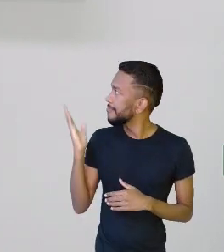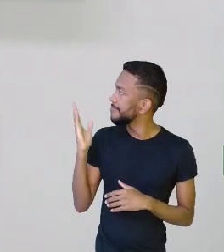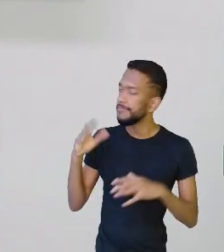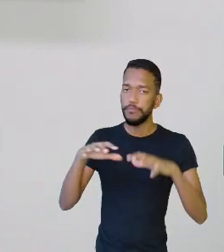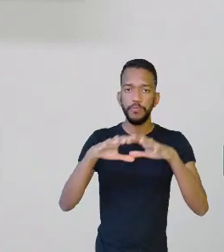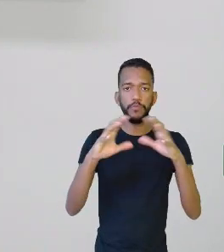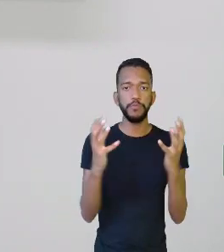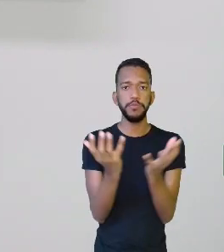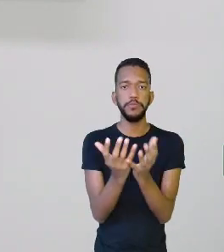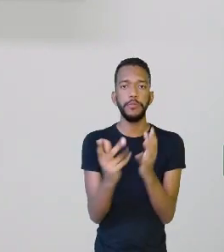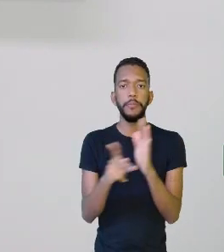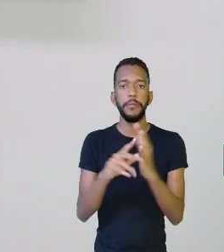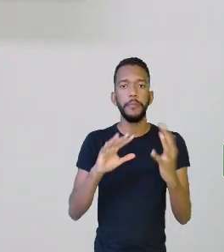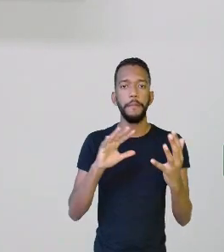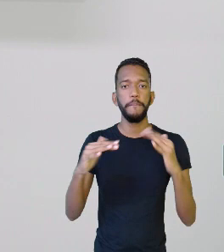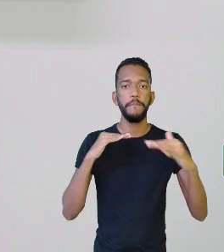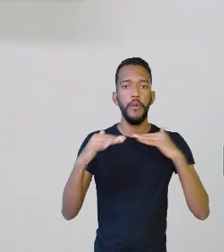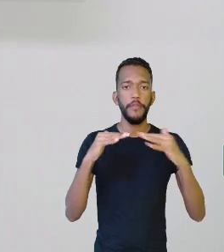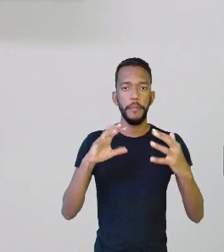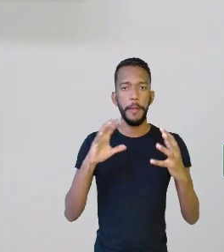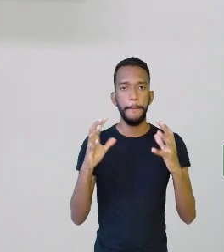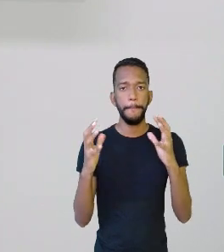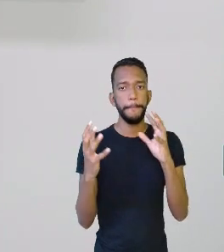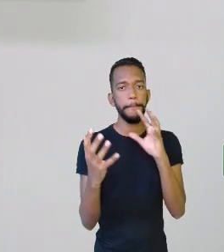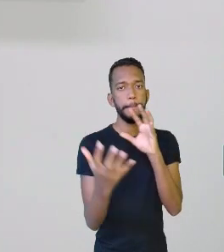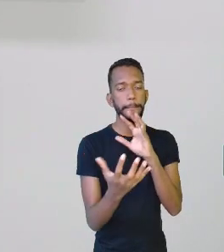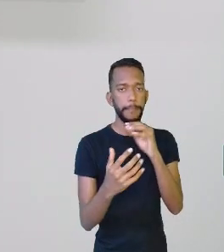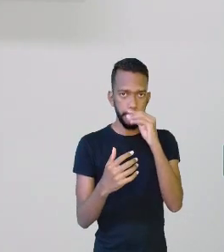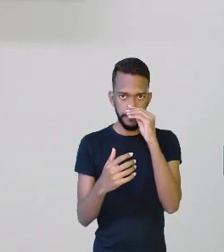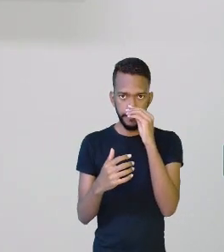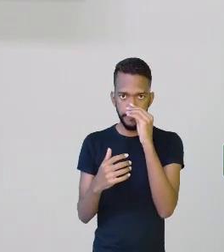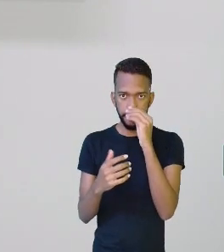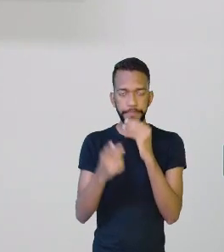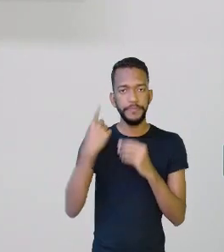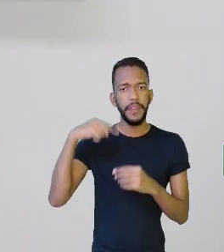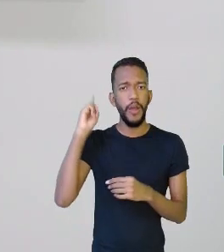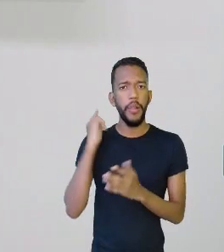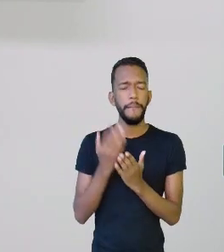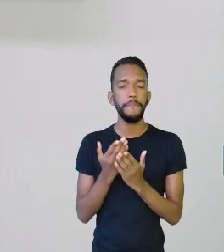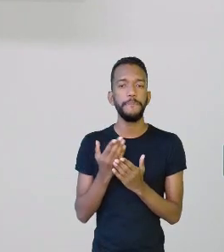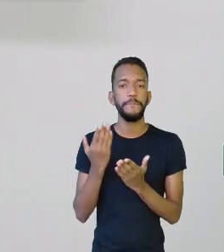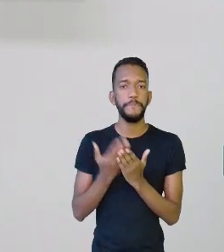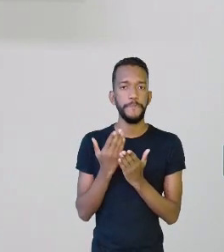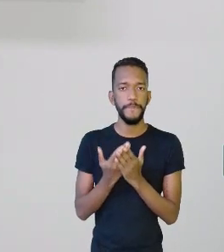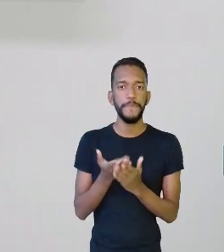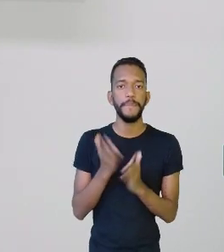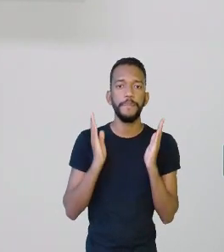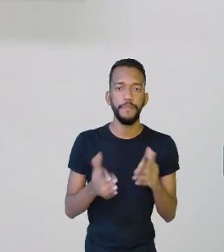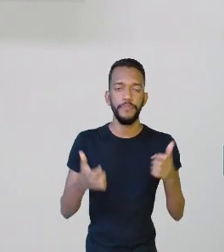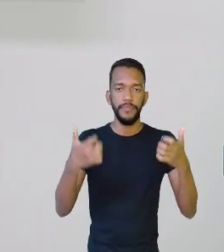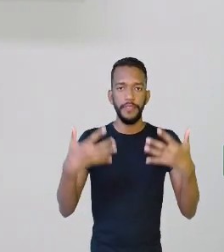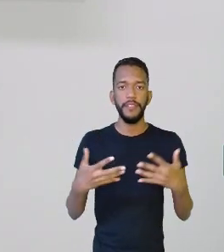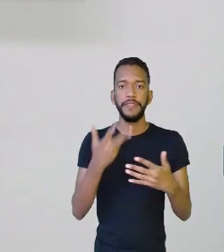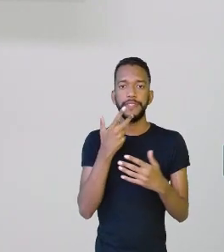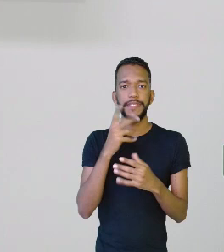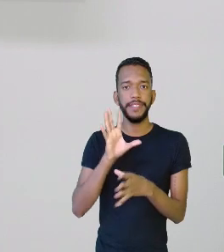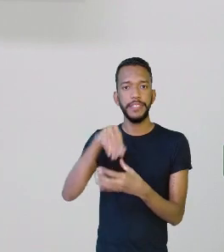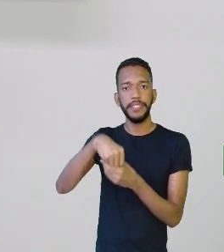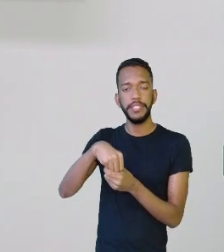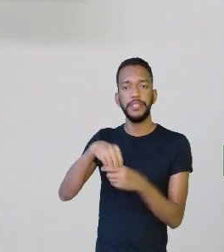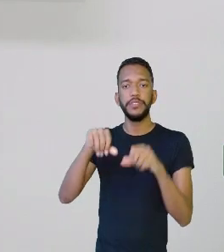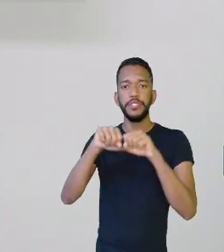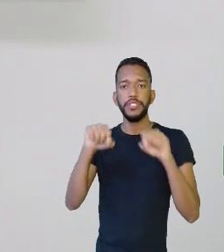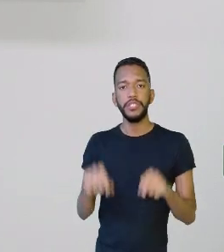os movimentos da Terra. A gente falou na aula passada que a Terra estava localizada em um sistema, que era o sistema